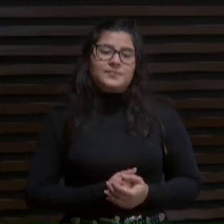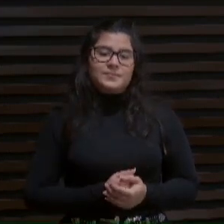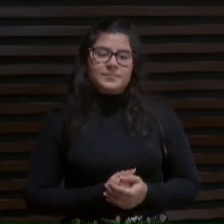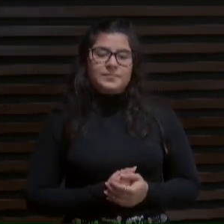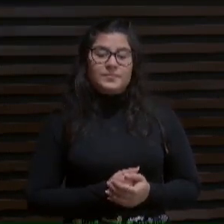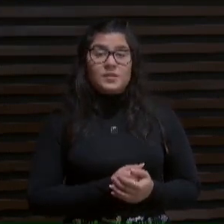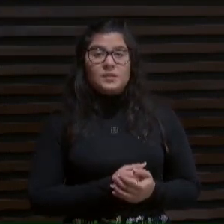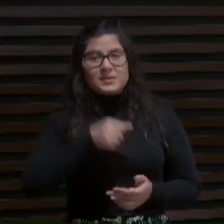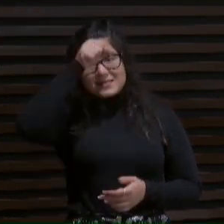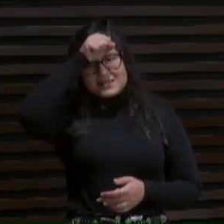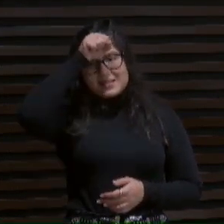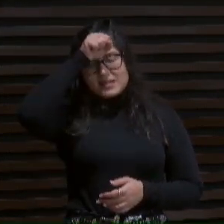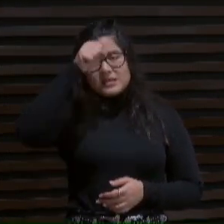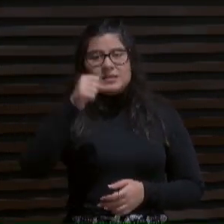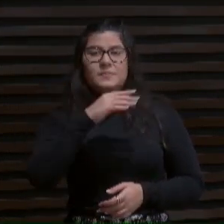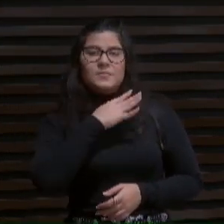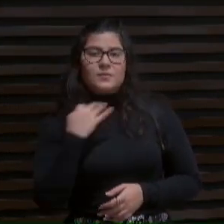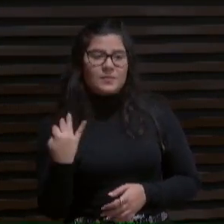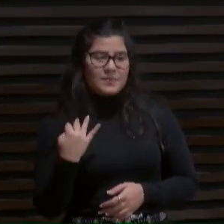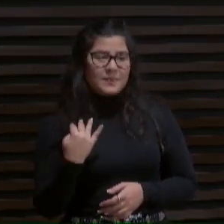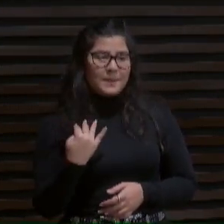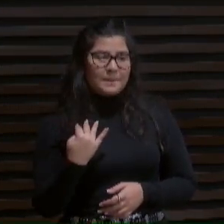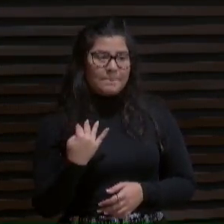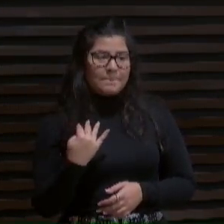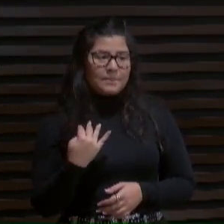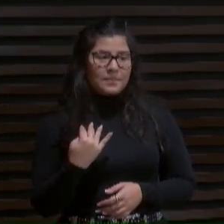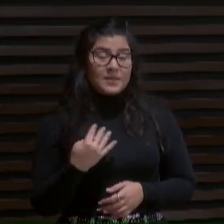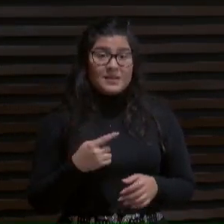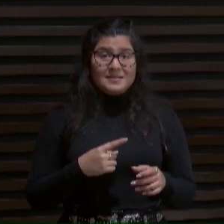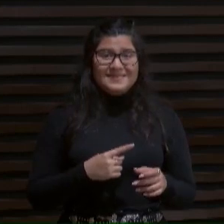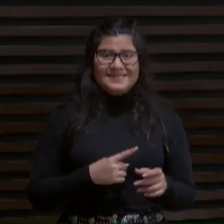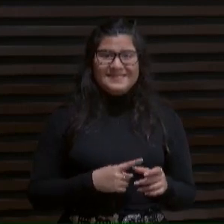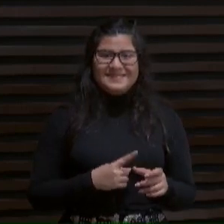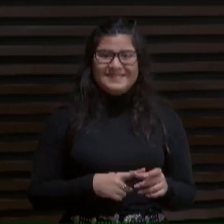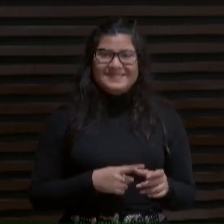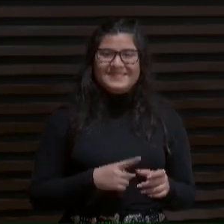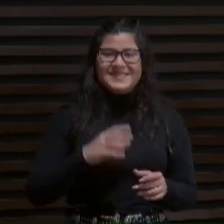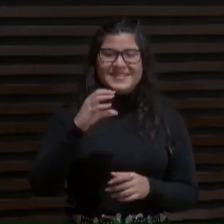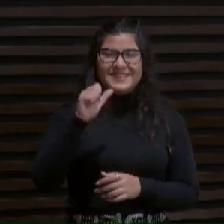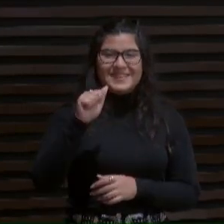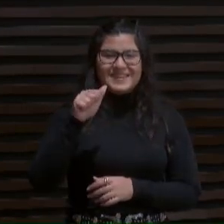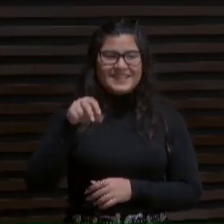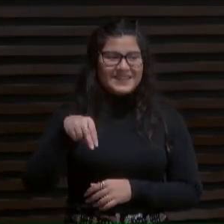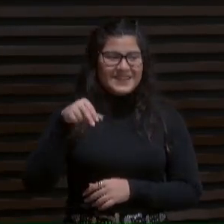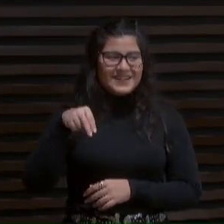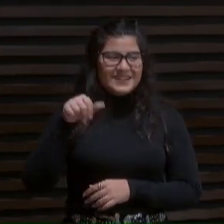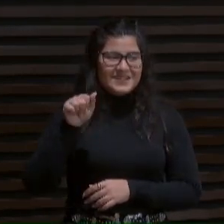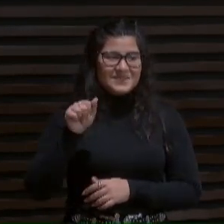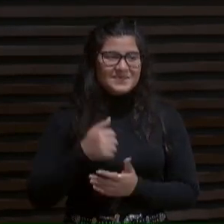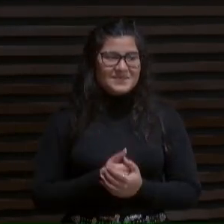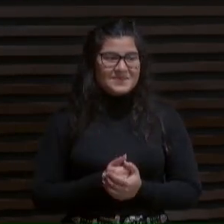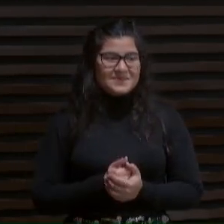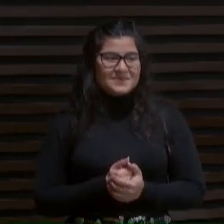morreu Sara, não é, em Kiriat Arba, que é Hebrom, na terra de Canaã. E Abraão veio lamentar Sara